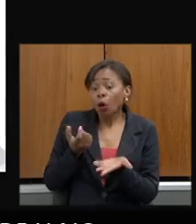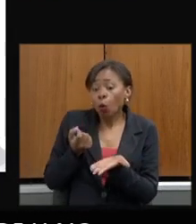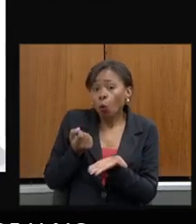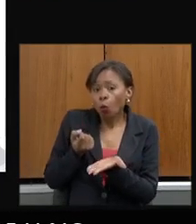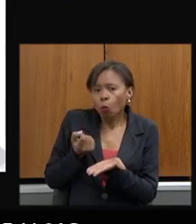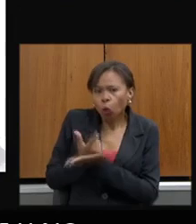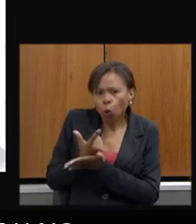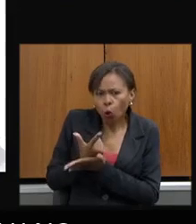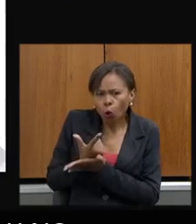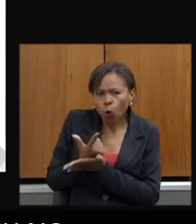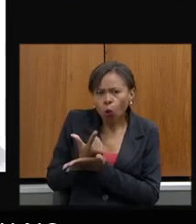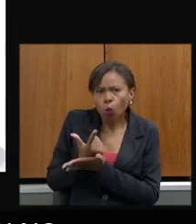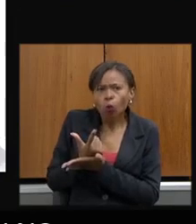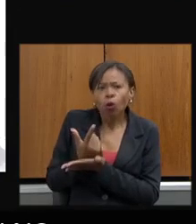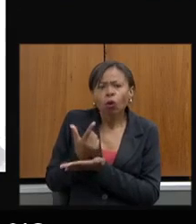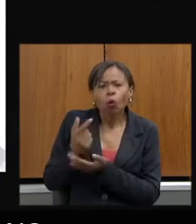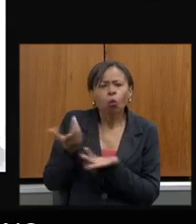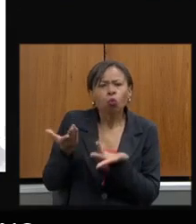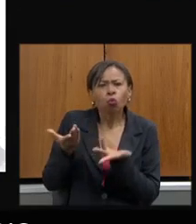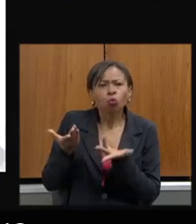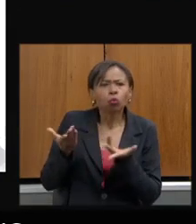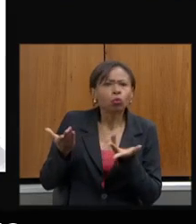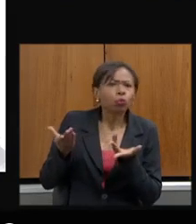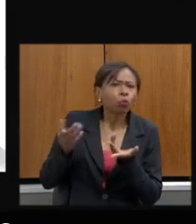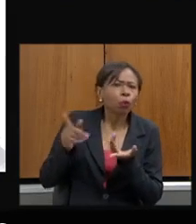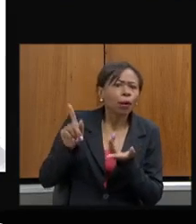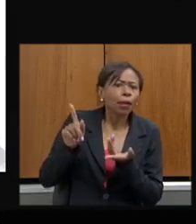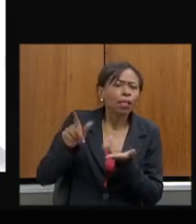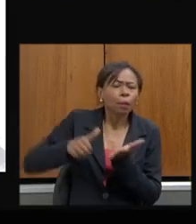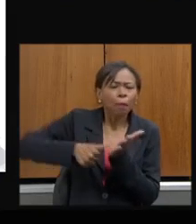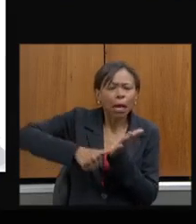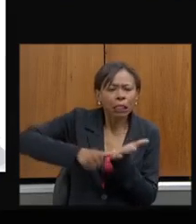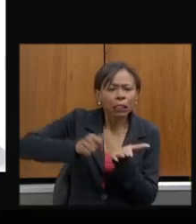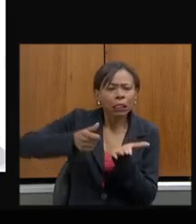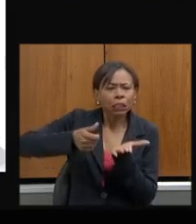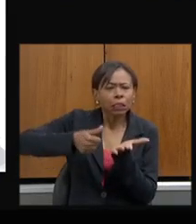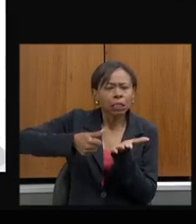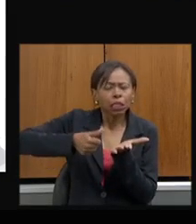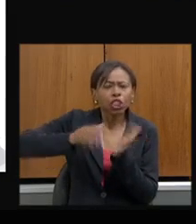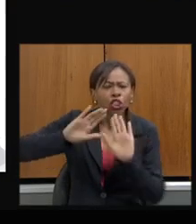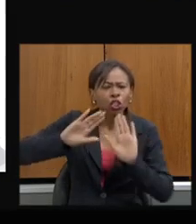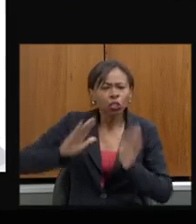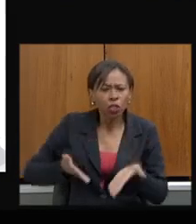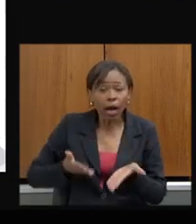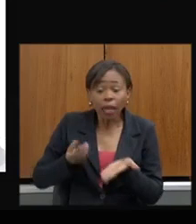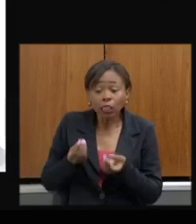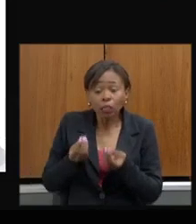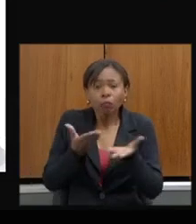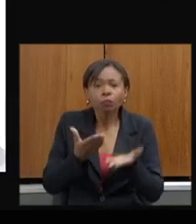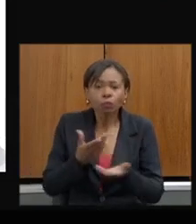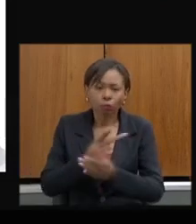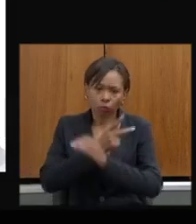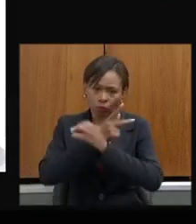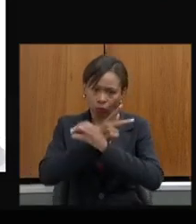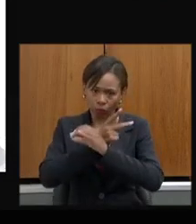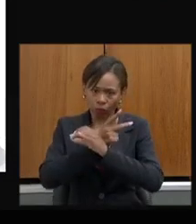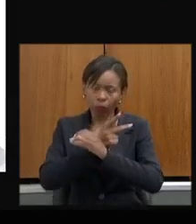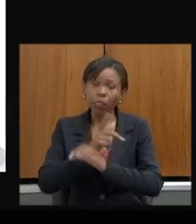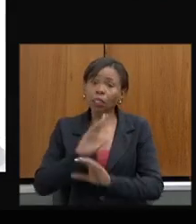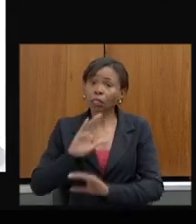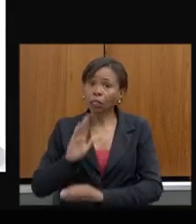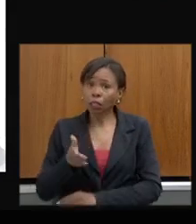equipamento da ordem de 3600000 já entregue à polícia civil e